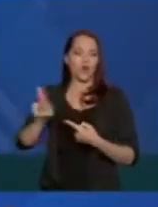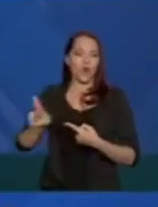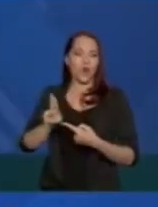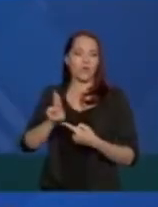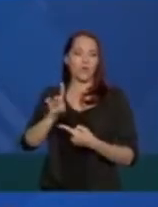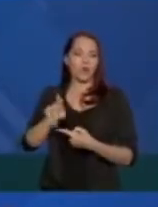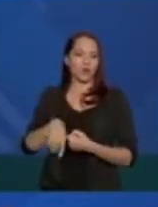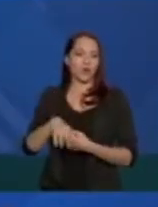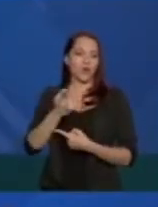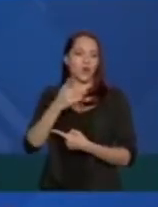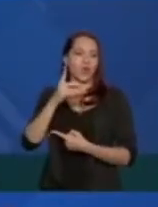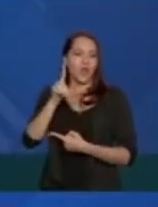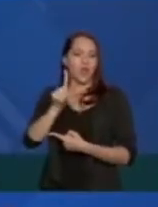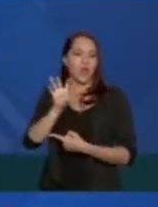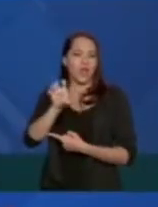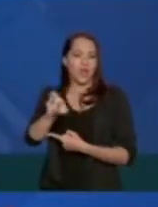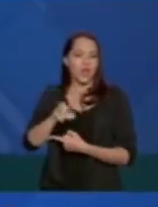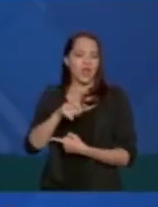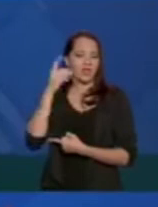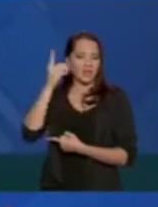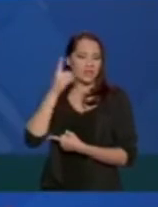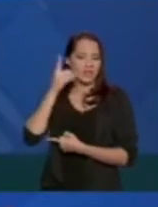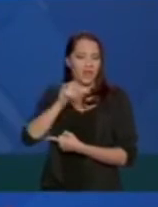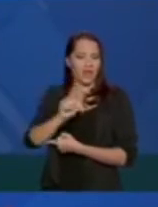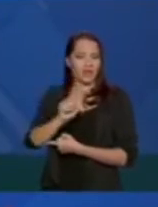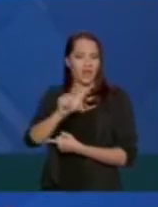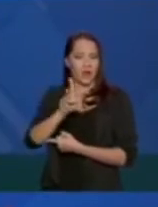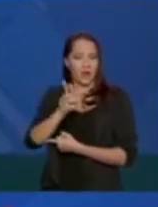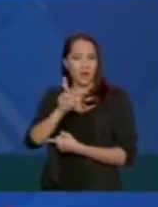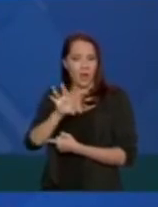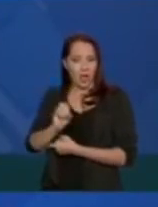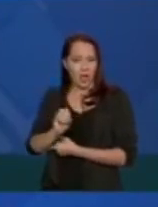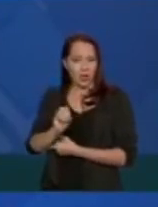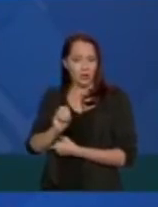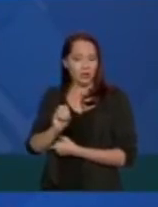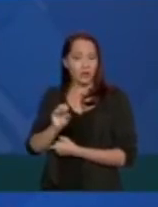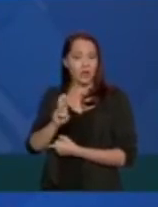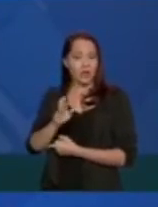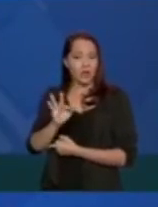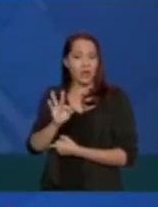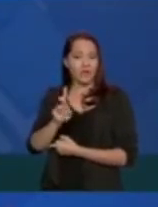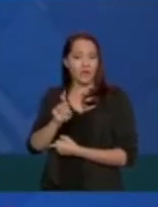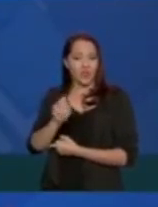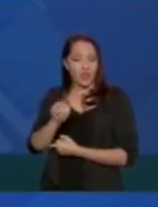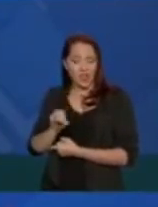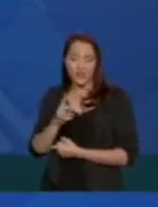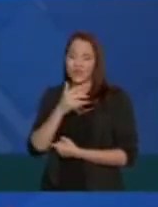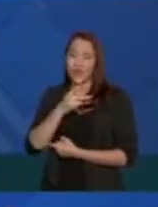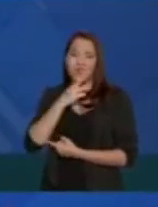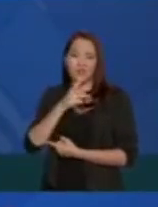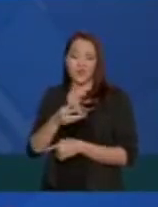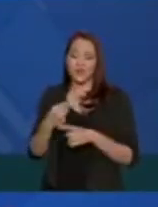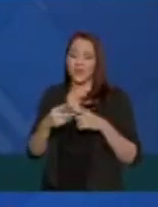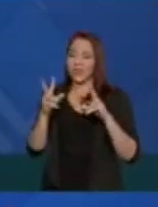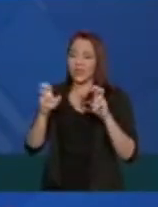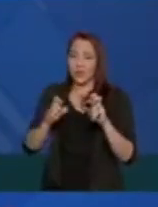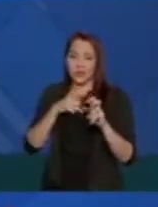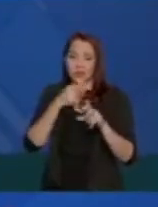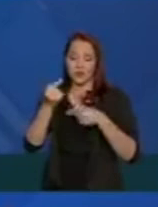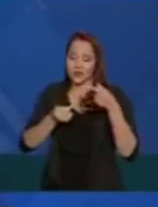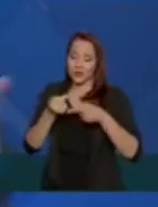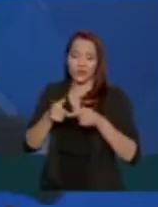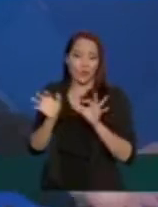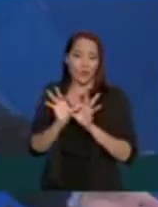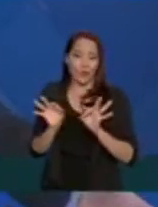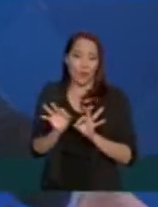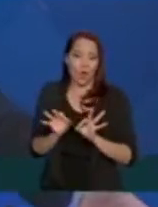Alberto Fraga, e eu não tenho como lhe dar essa resposta, porque como esse assunto não foi debatido, eu não